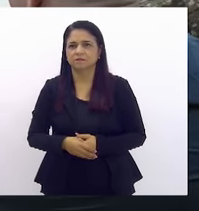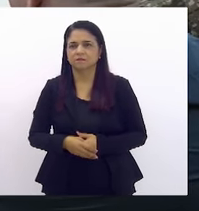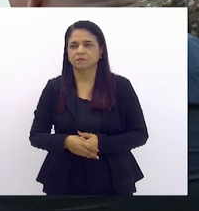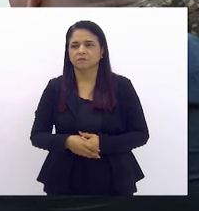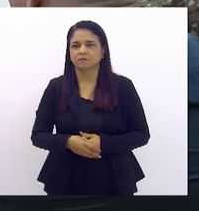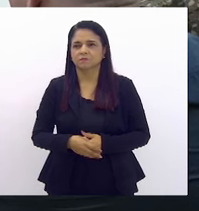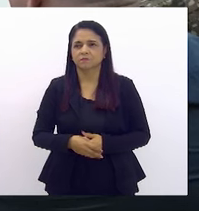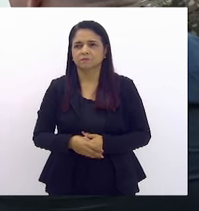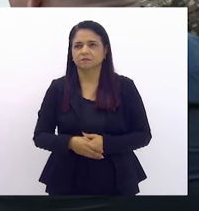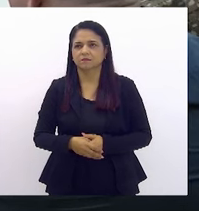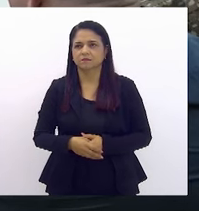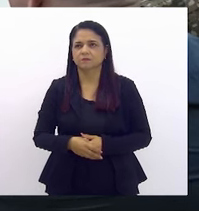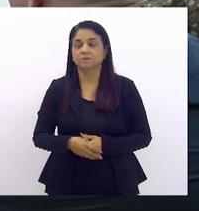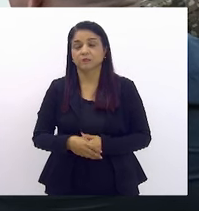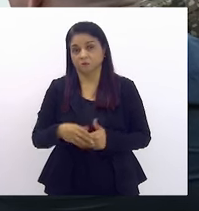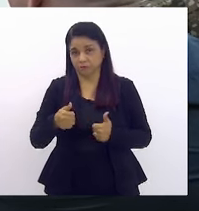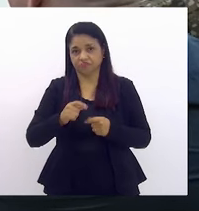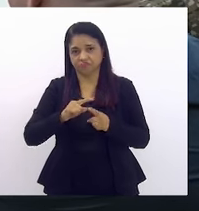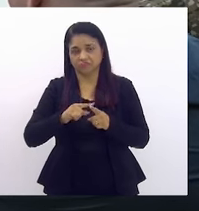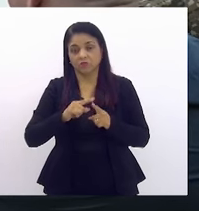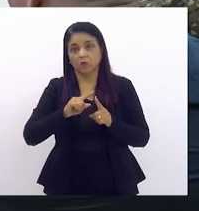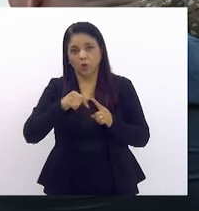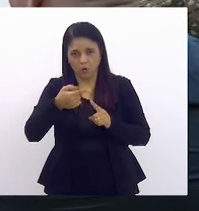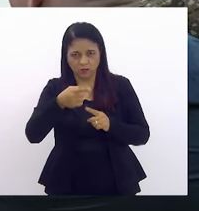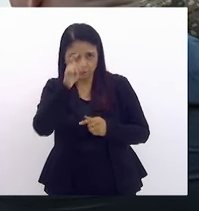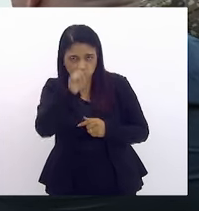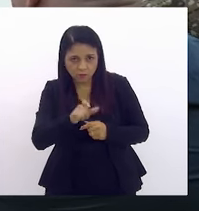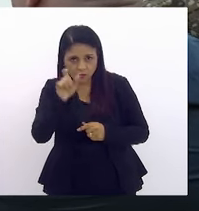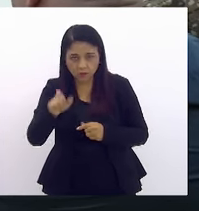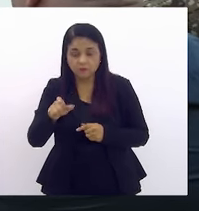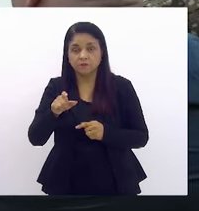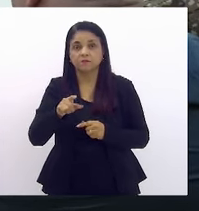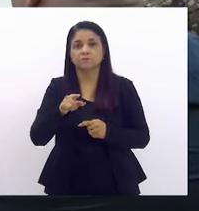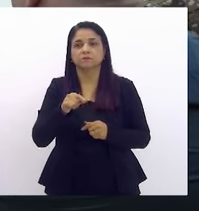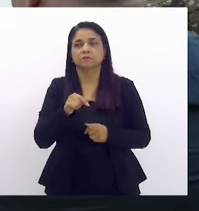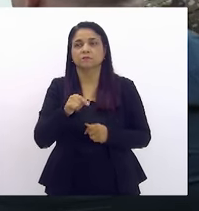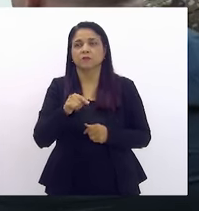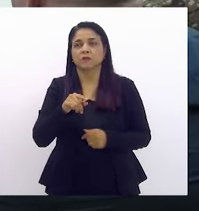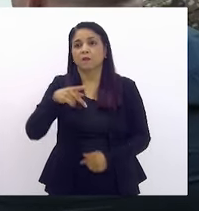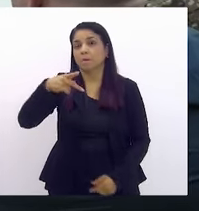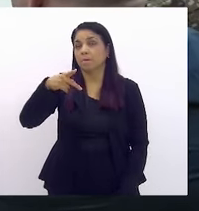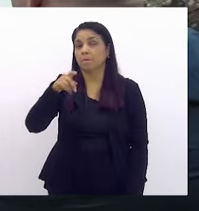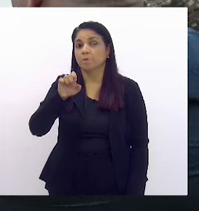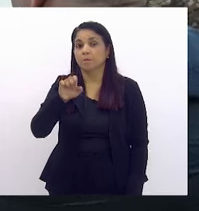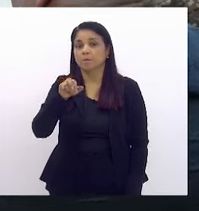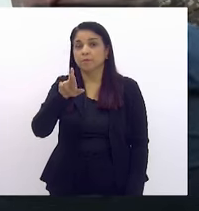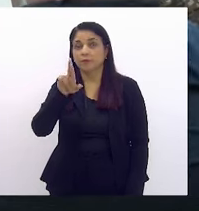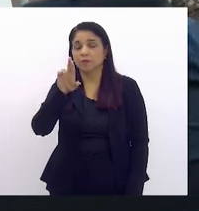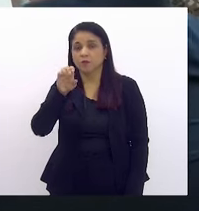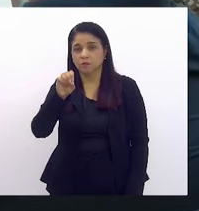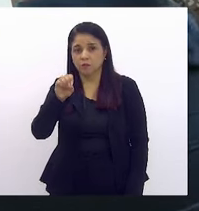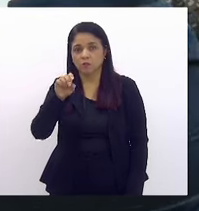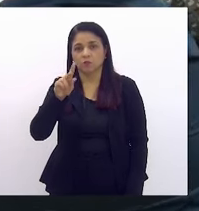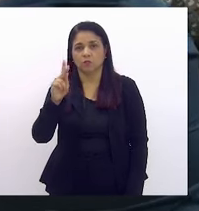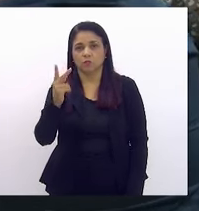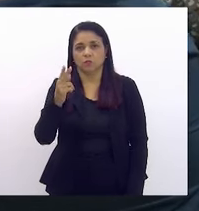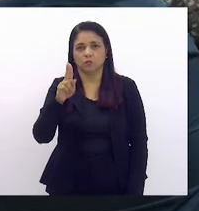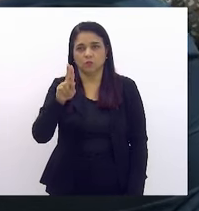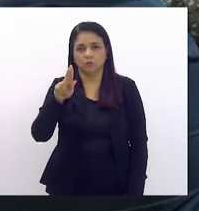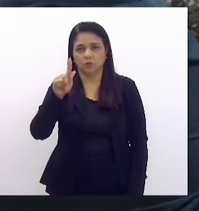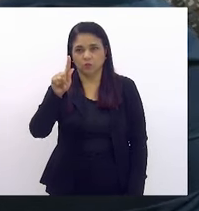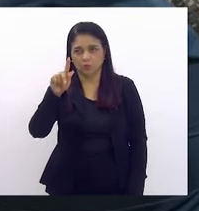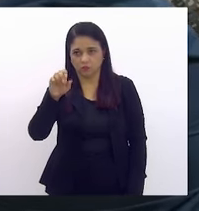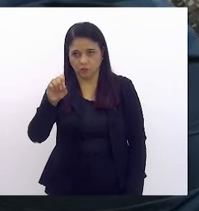Ah, pular ela? Tá bom, vamos lá. Então, a próxima aqui é Pedro Hugo. Isso.